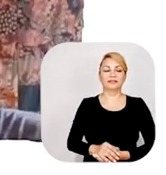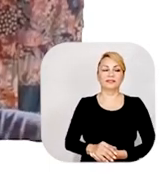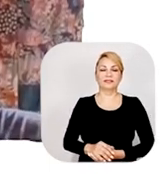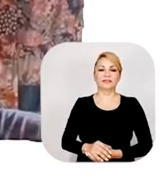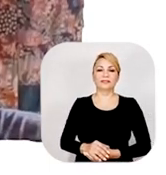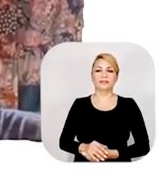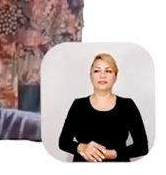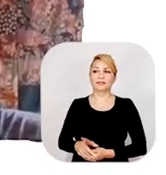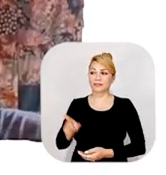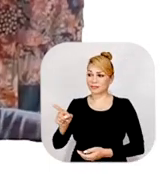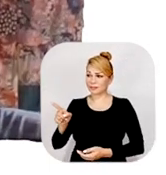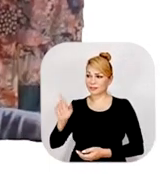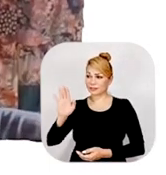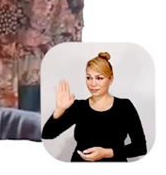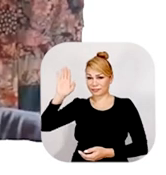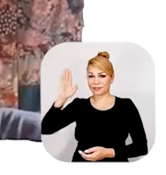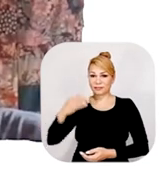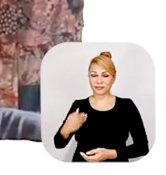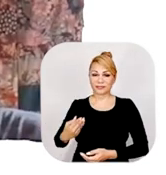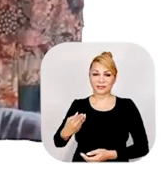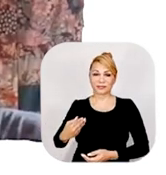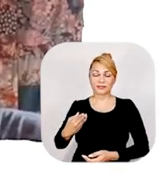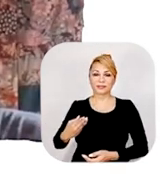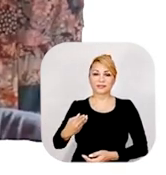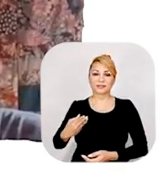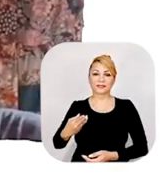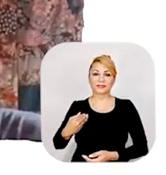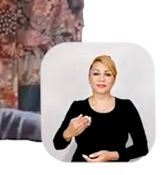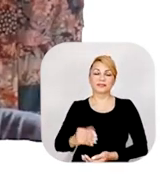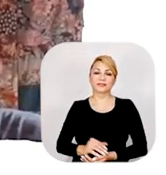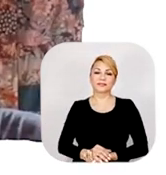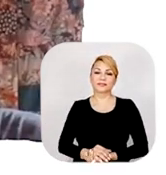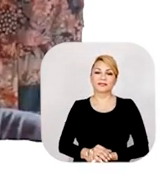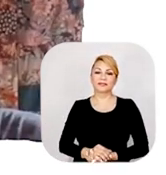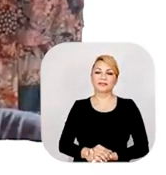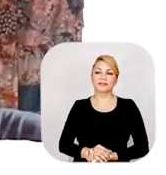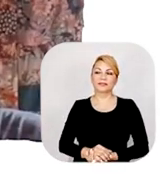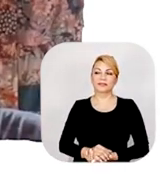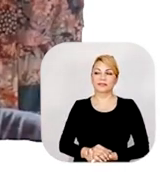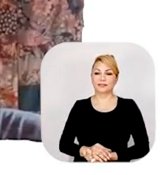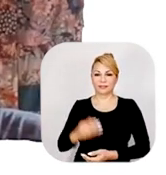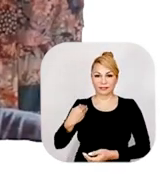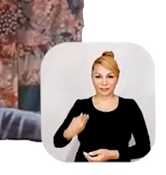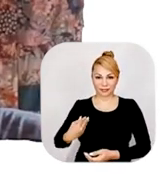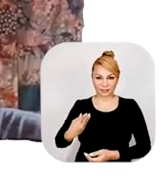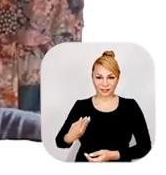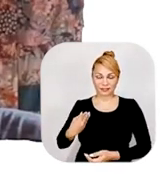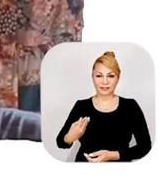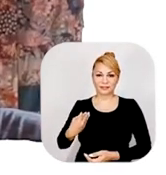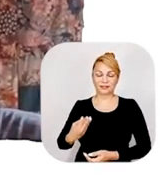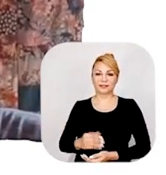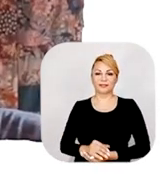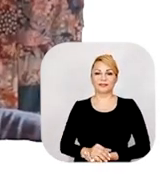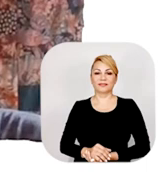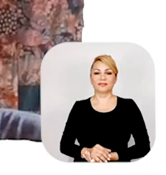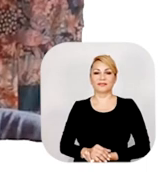Diuté Uari. Presente. Massacá Uari.